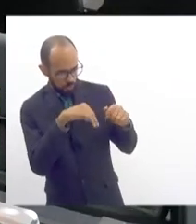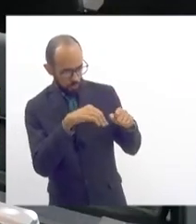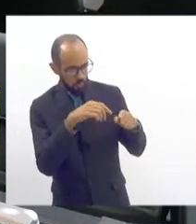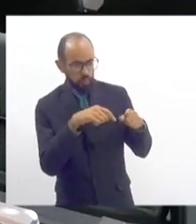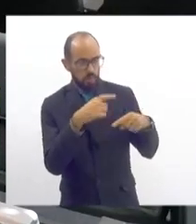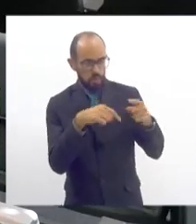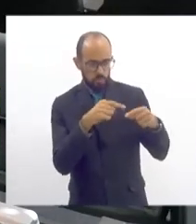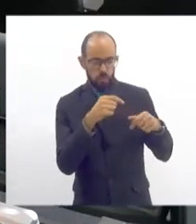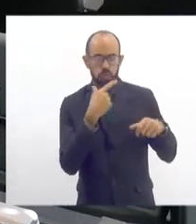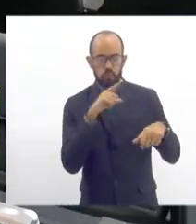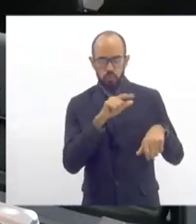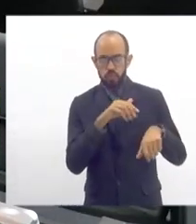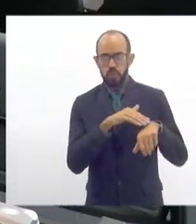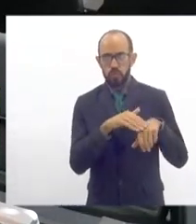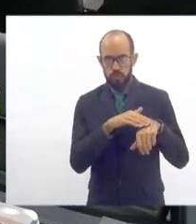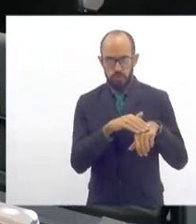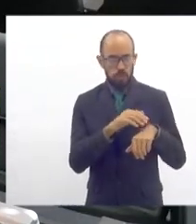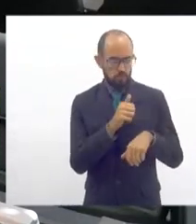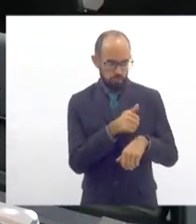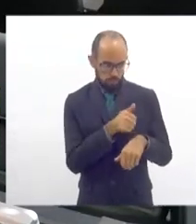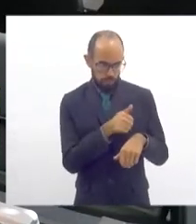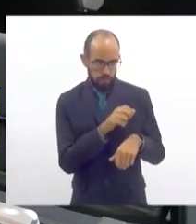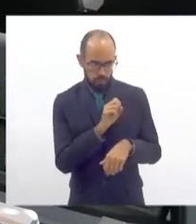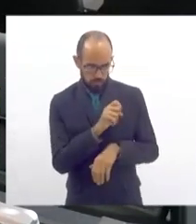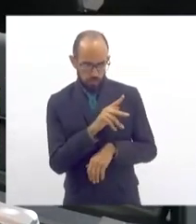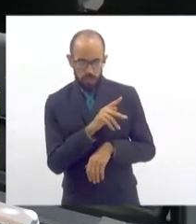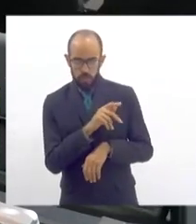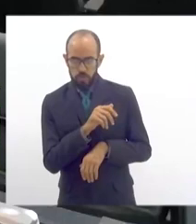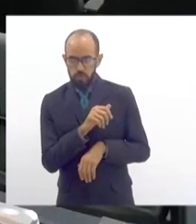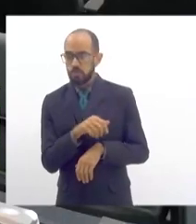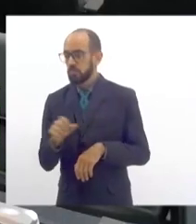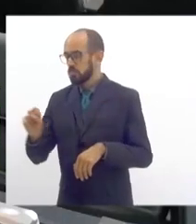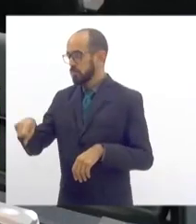10, né? E aí a gente vai fazer esse debate. Perfeito. Tá bom? Obrigado.